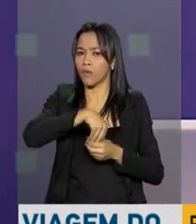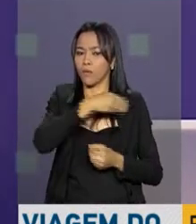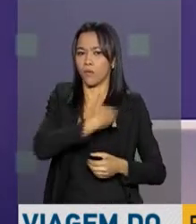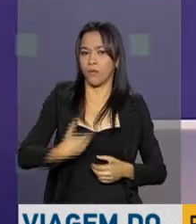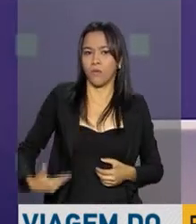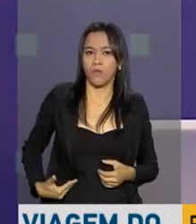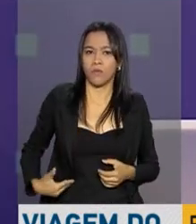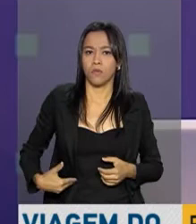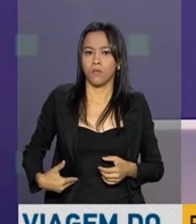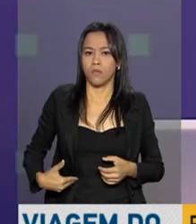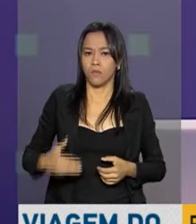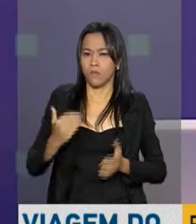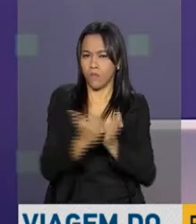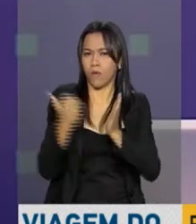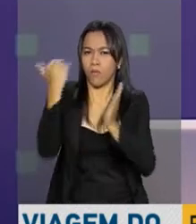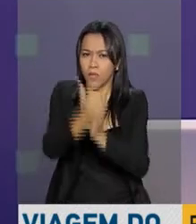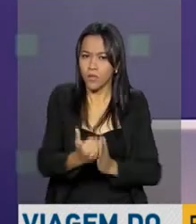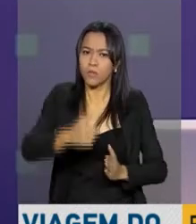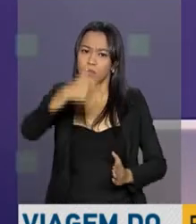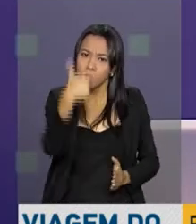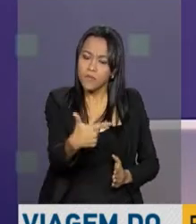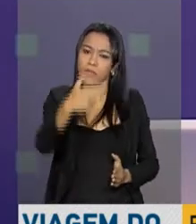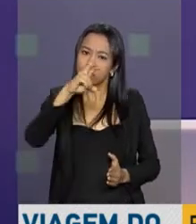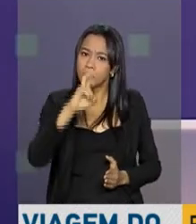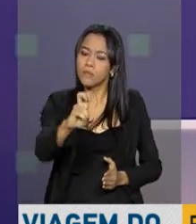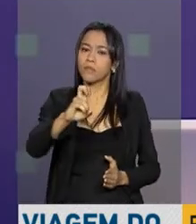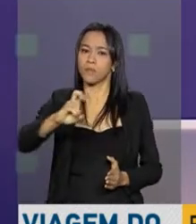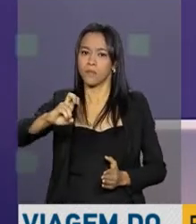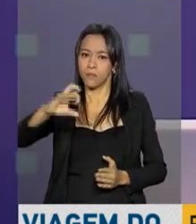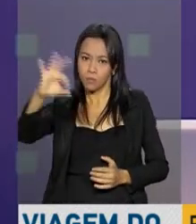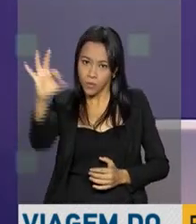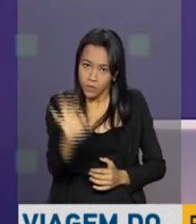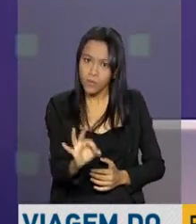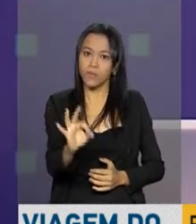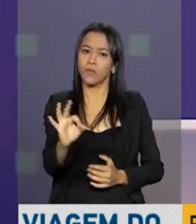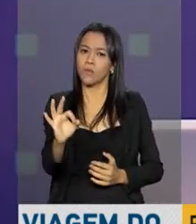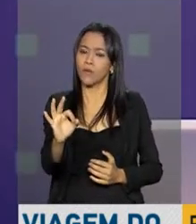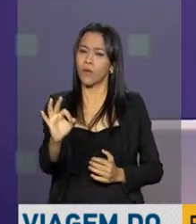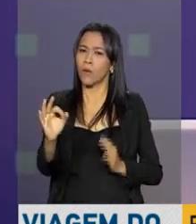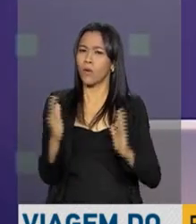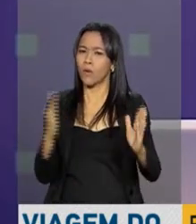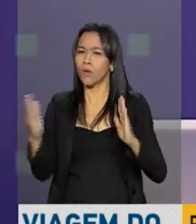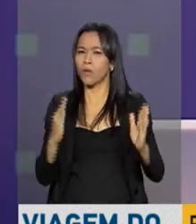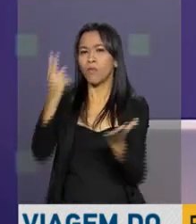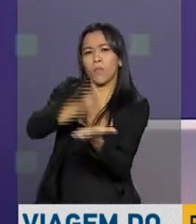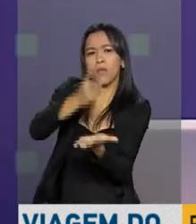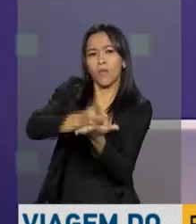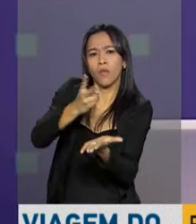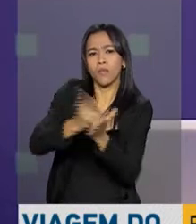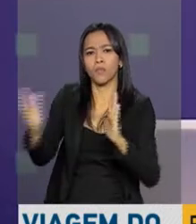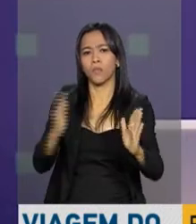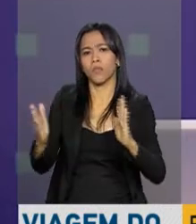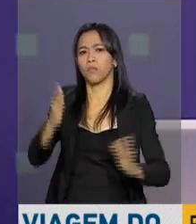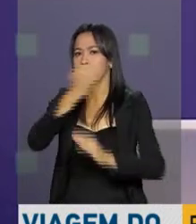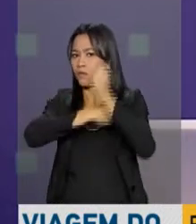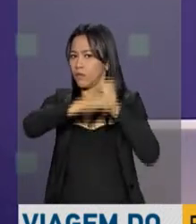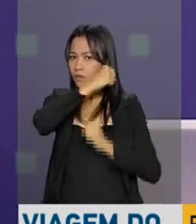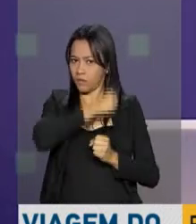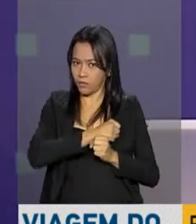registra um aumento de 25% em relação ao mesmo período do ano